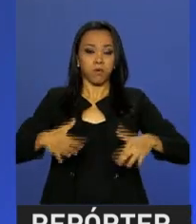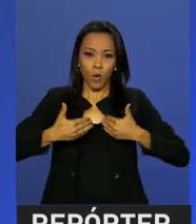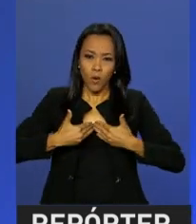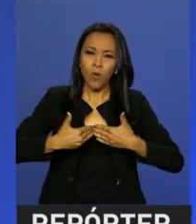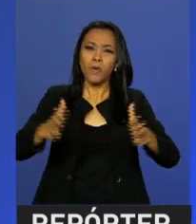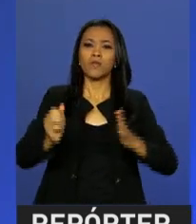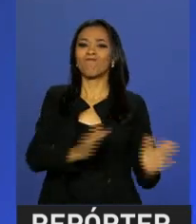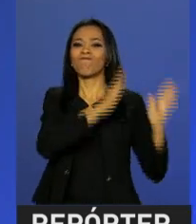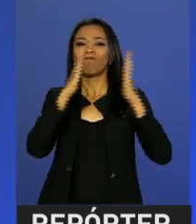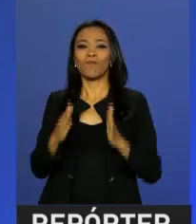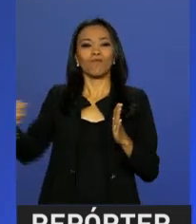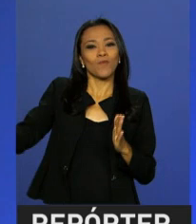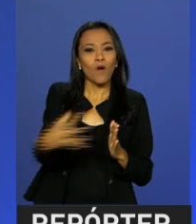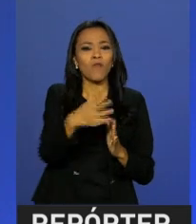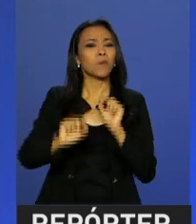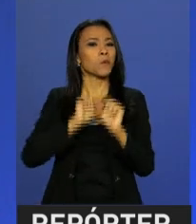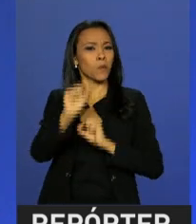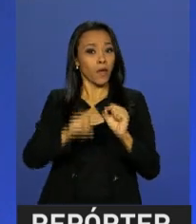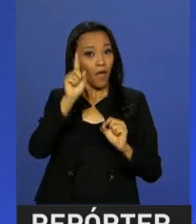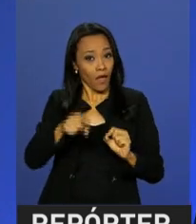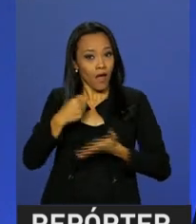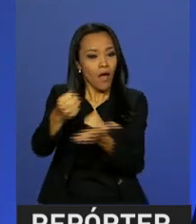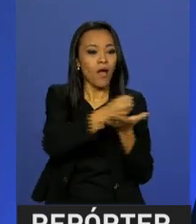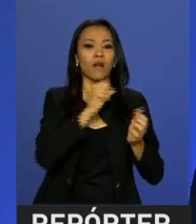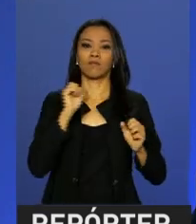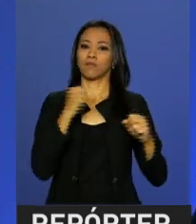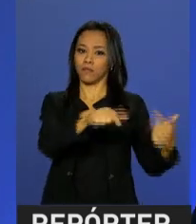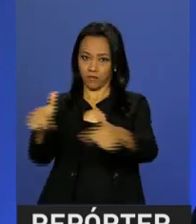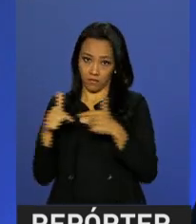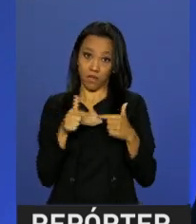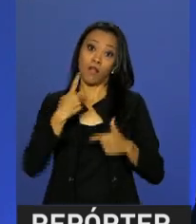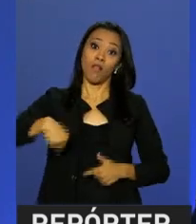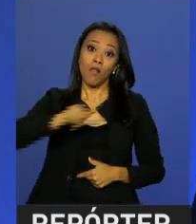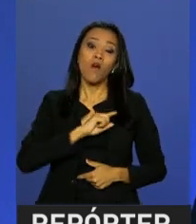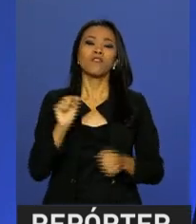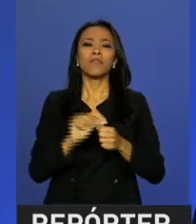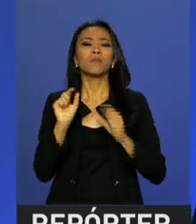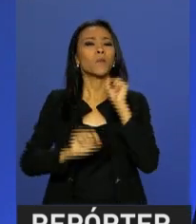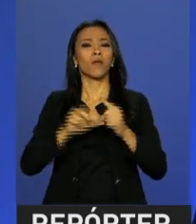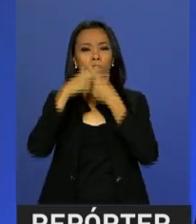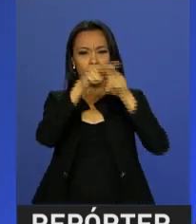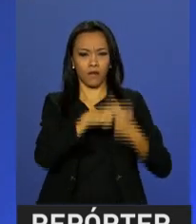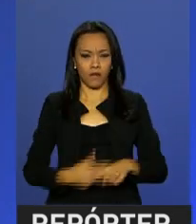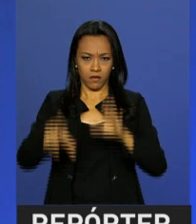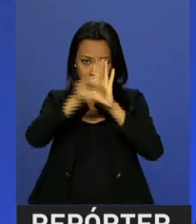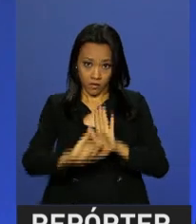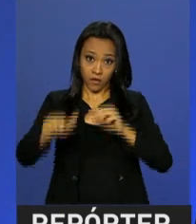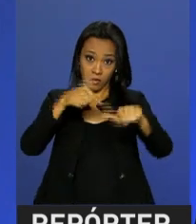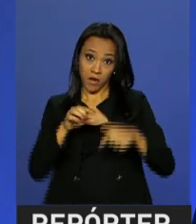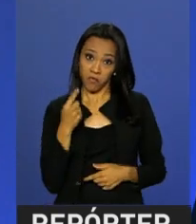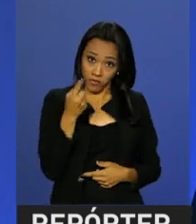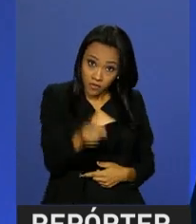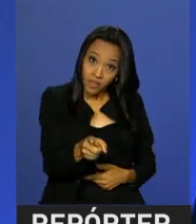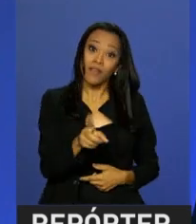nova fase uma fase em favor do emprego Estamos fazendo a modernização das leis trabalhistas e